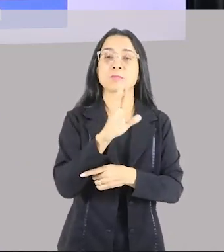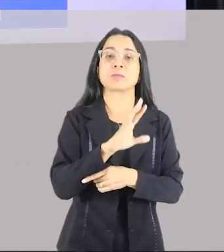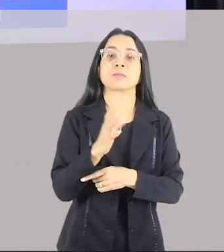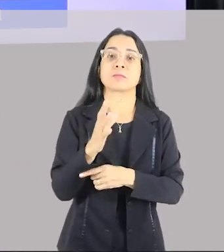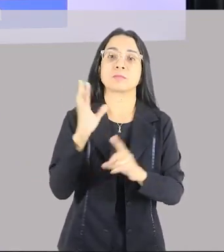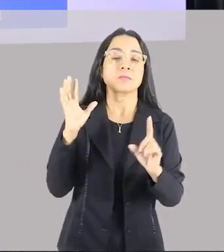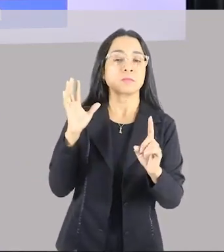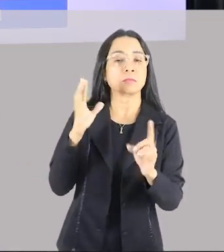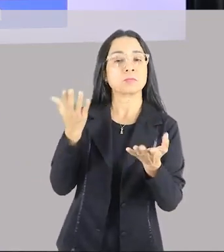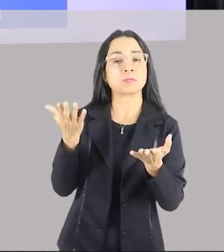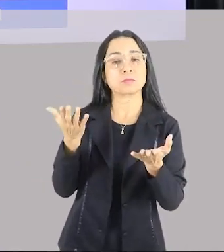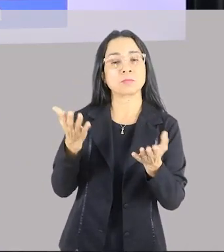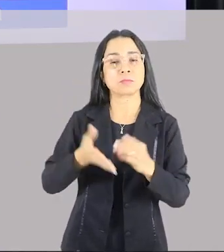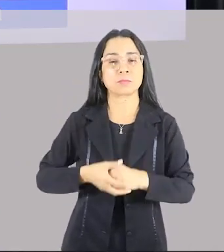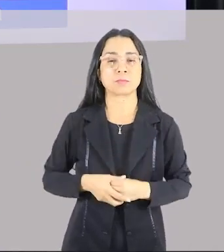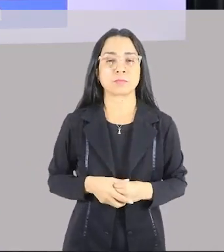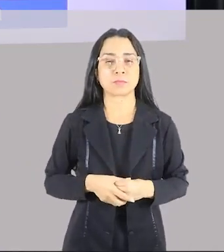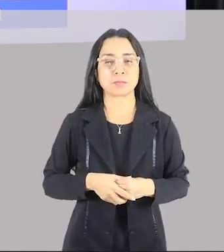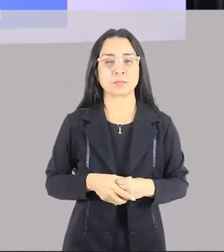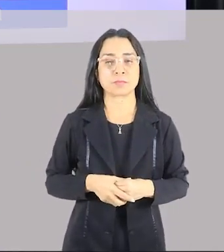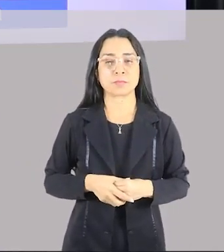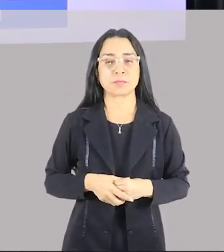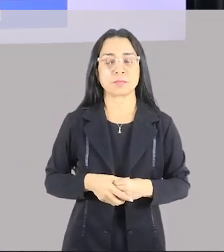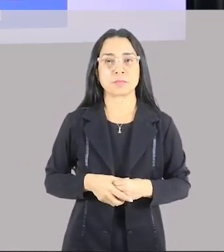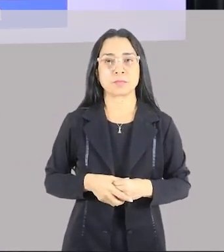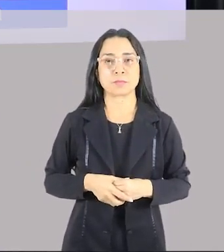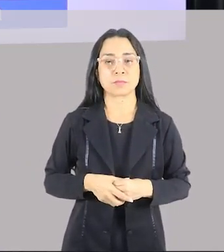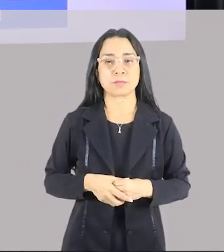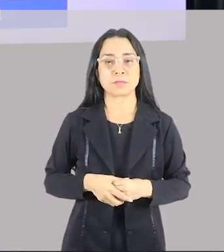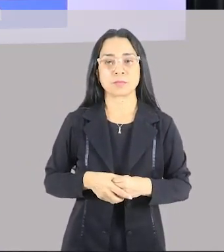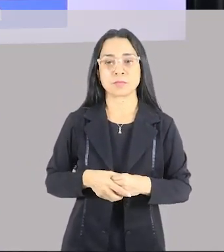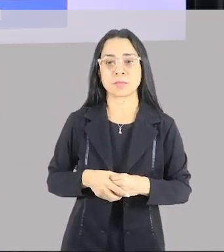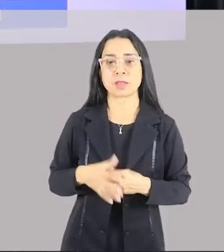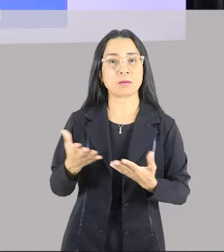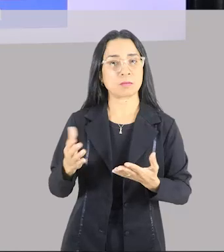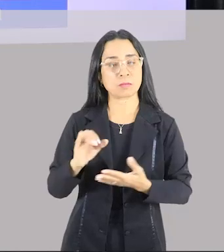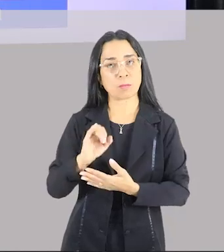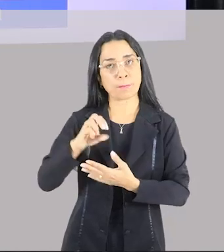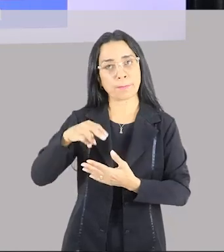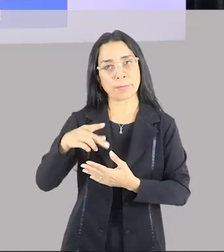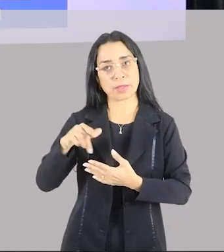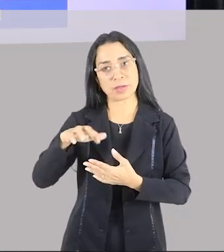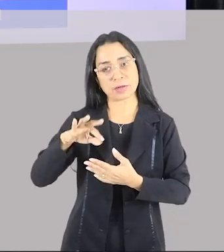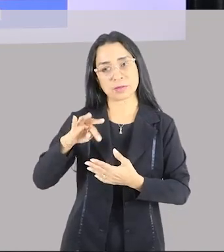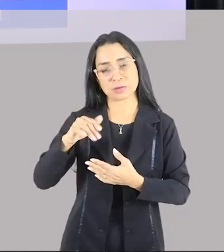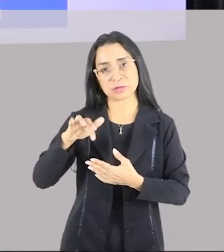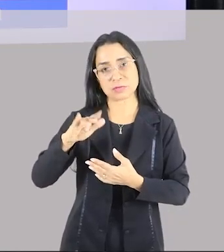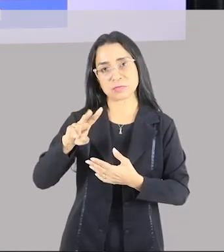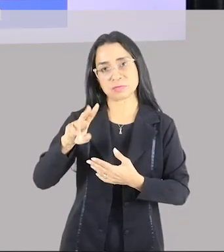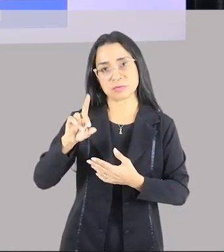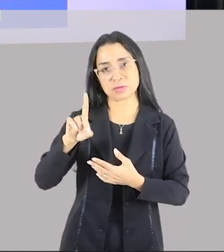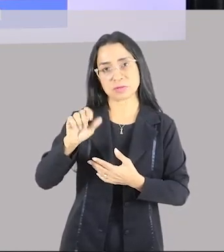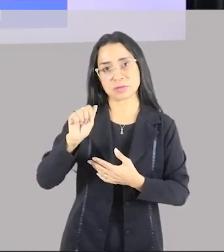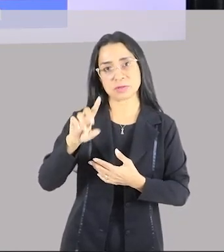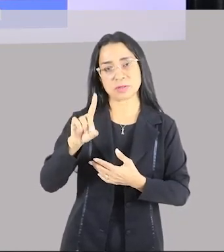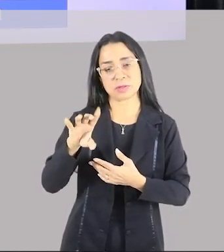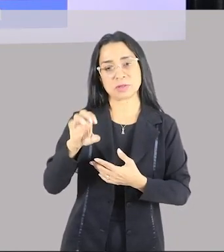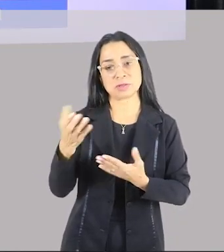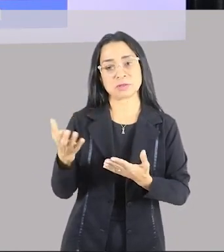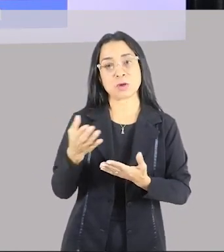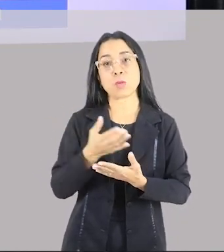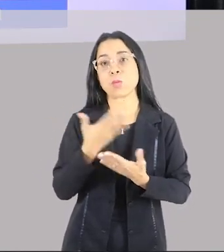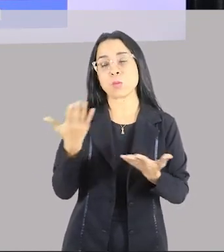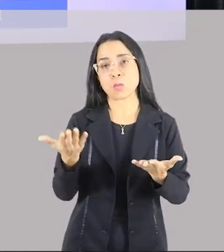dos efeitos desse ato administrativo? Quanto à imperatividade, ou seja, o quanto que esse ato é